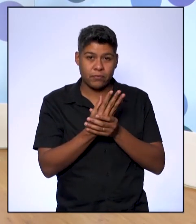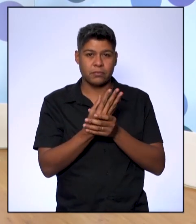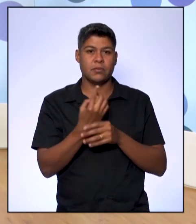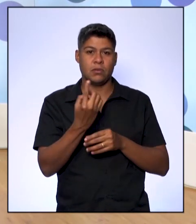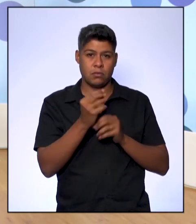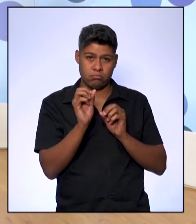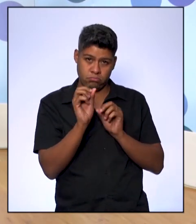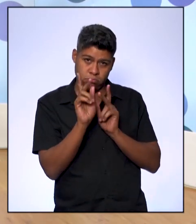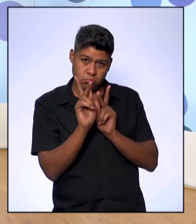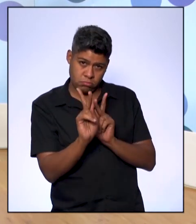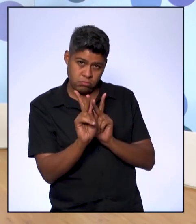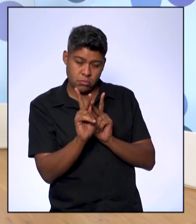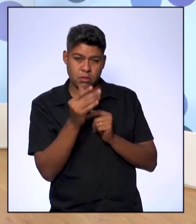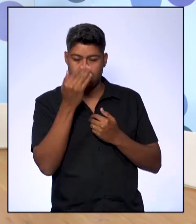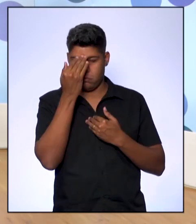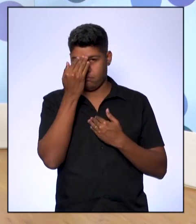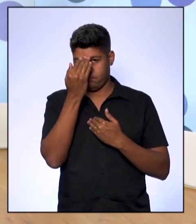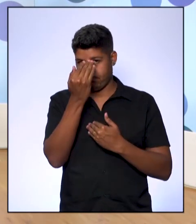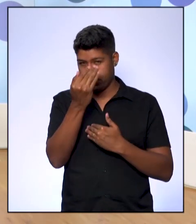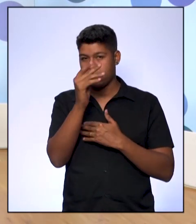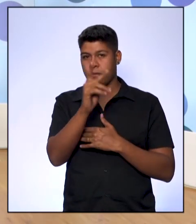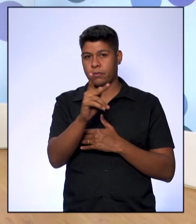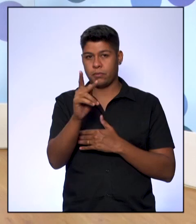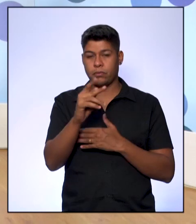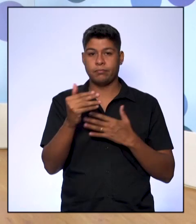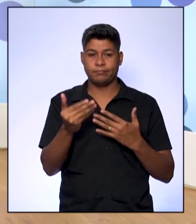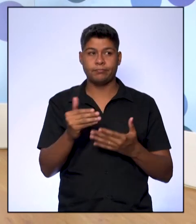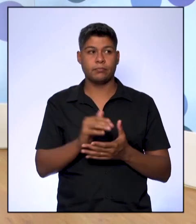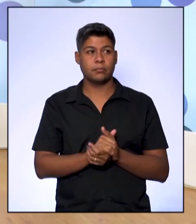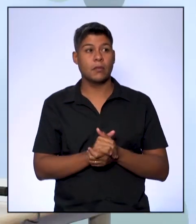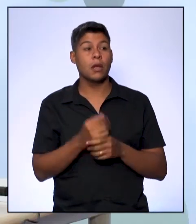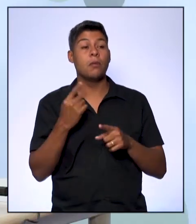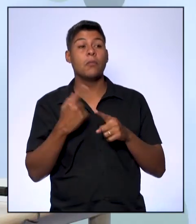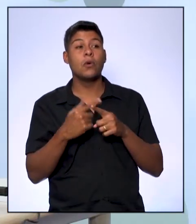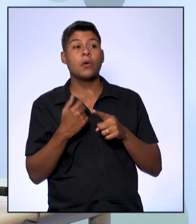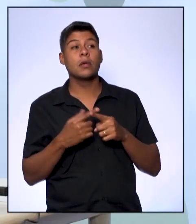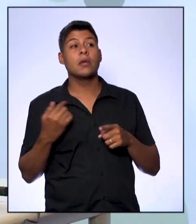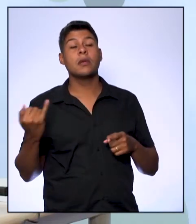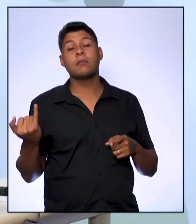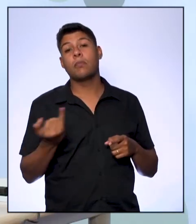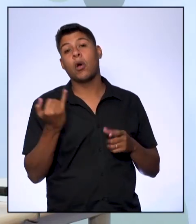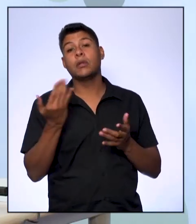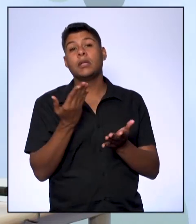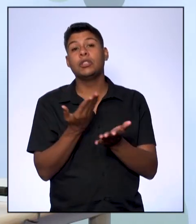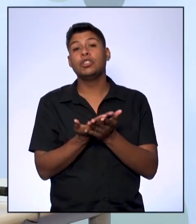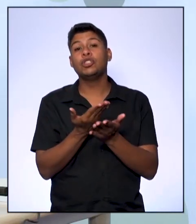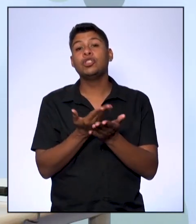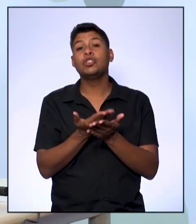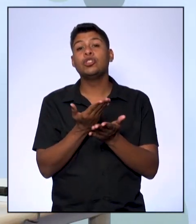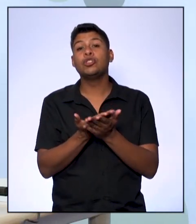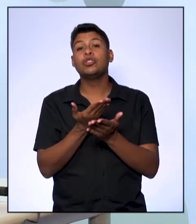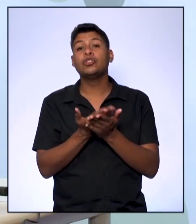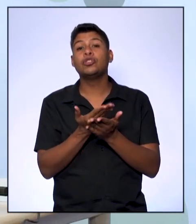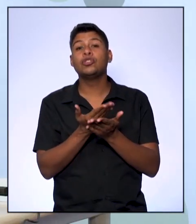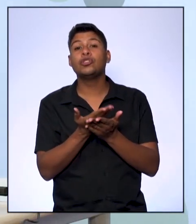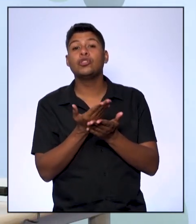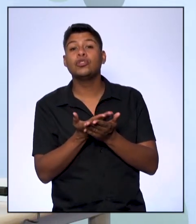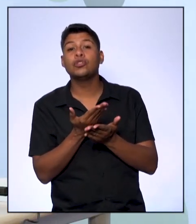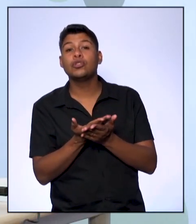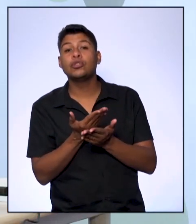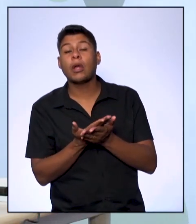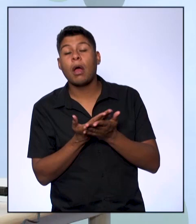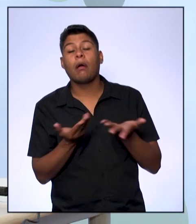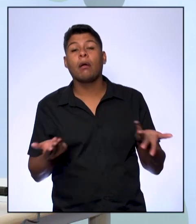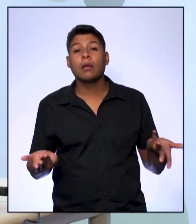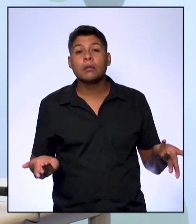tudo bem muito obrigado pessoa tá bem o tiago por quê que é importante estudarmos as figuras linguagem